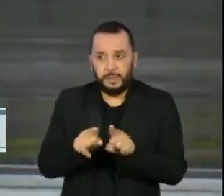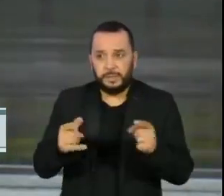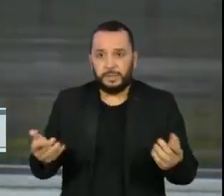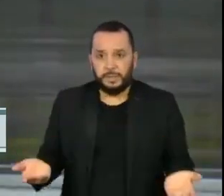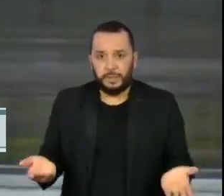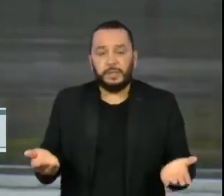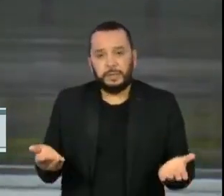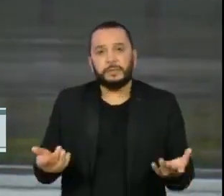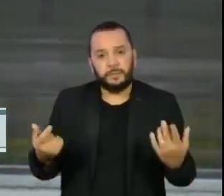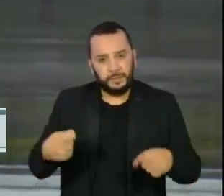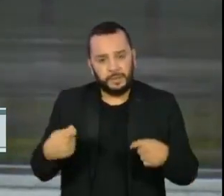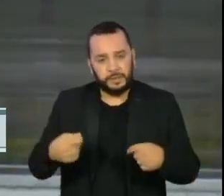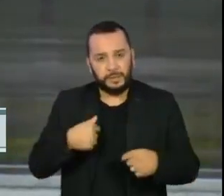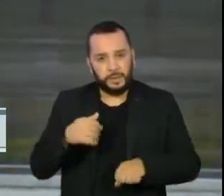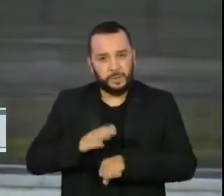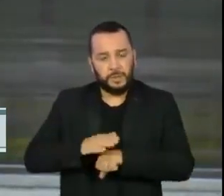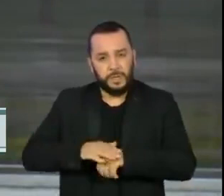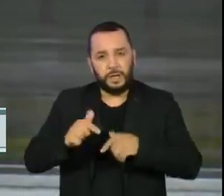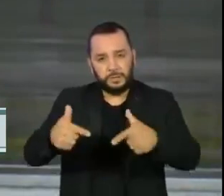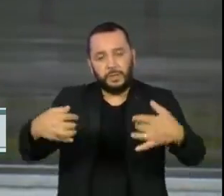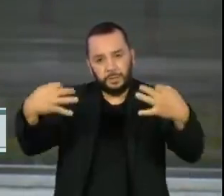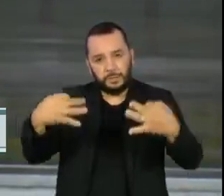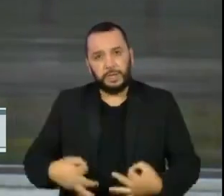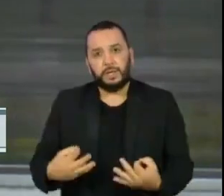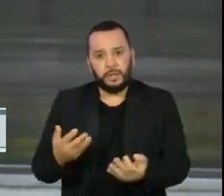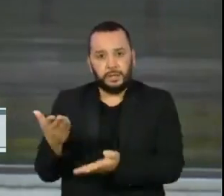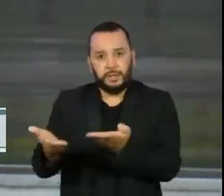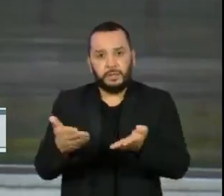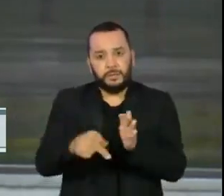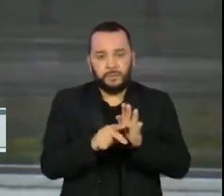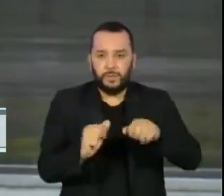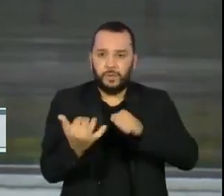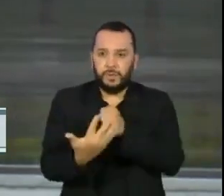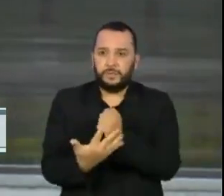de adotar uma postura correta de combate à pandemia.